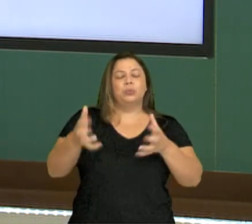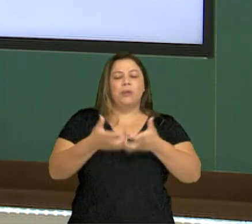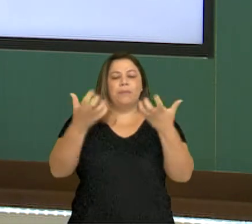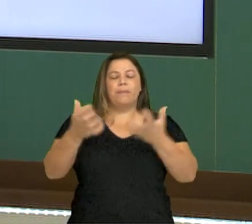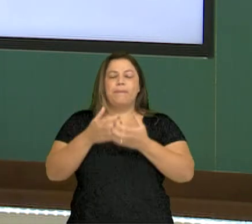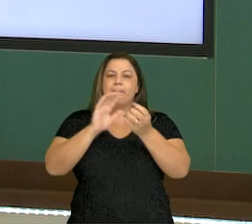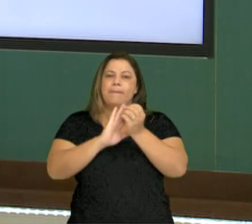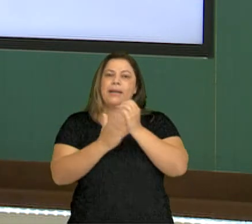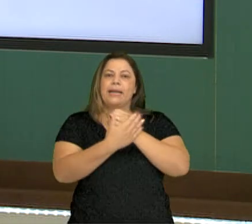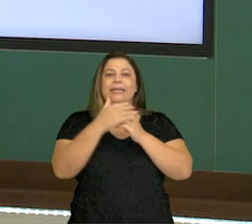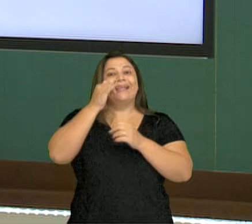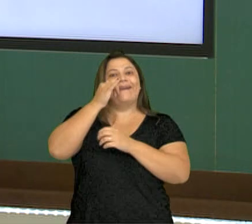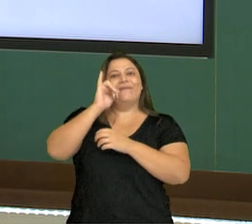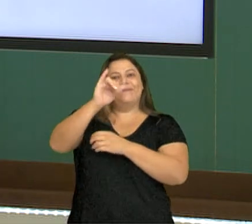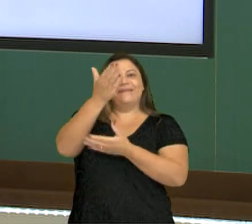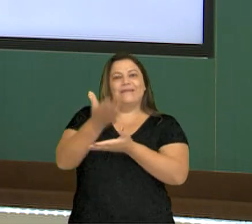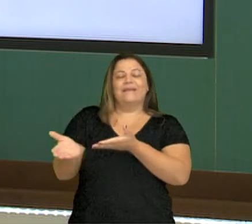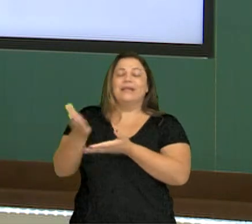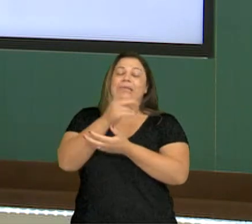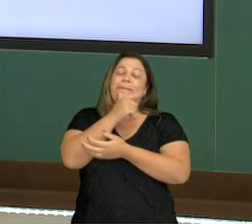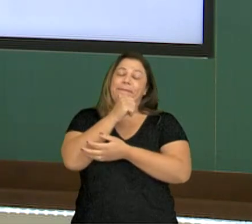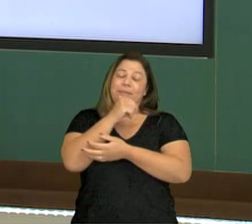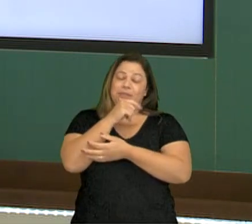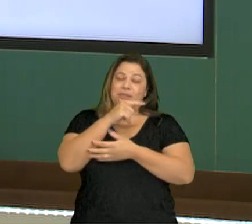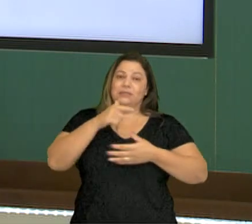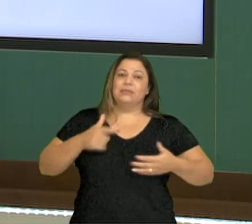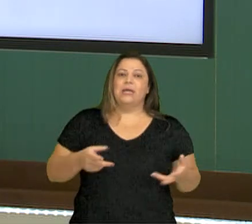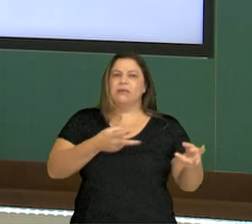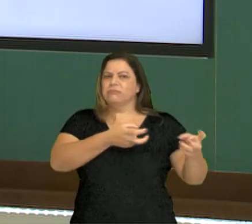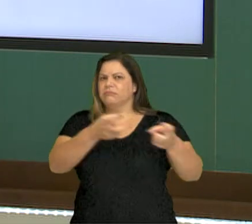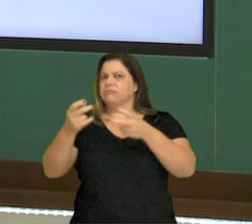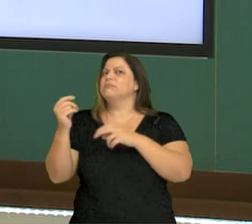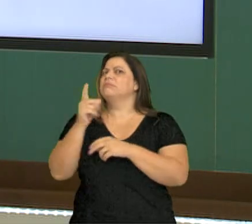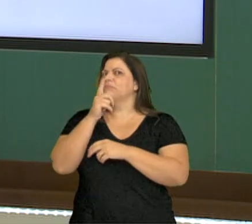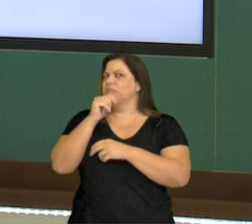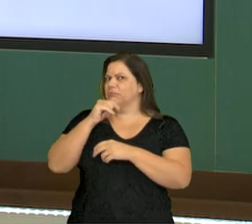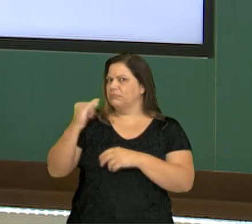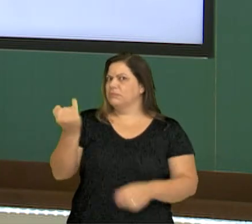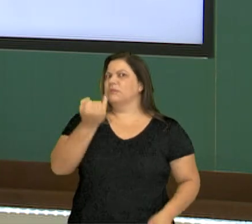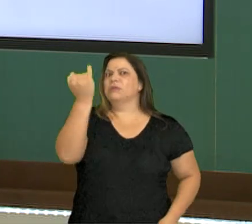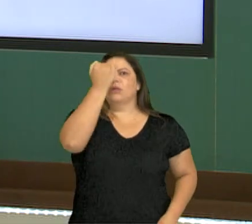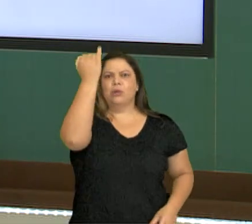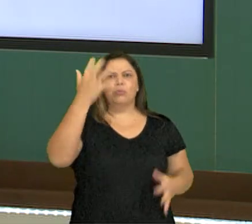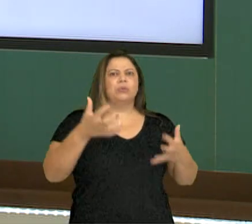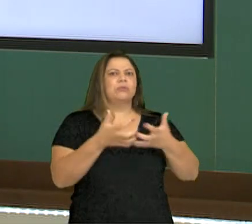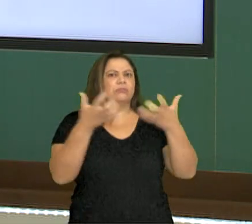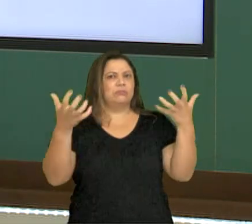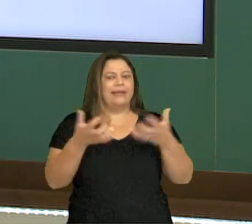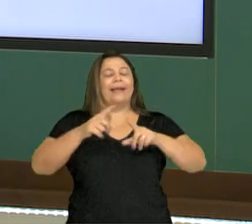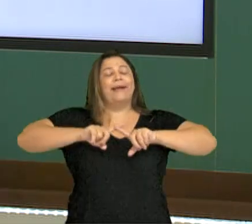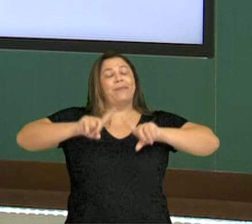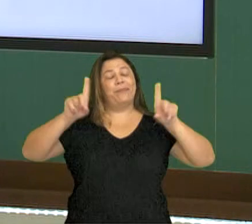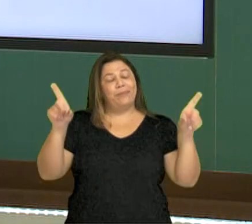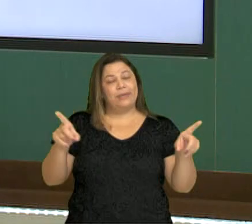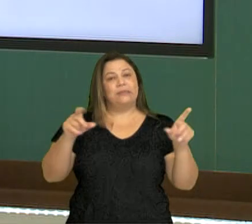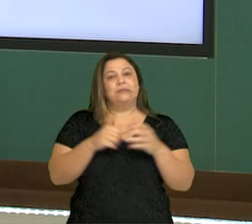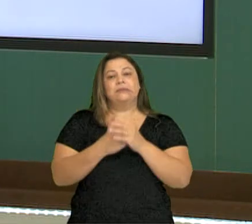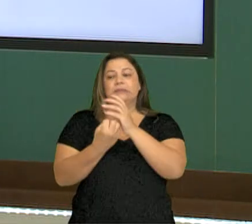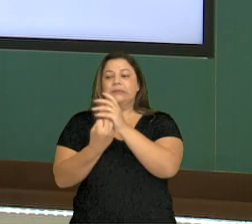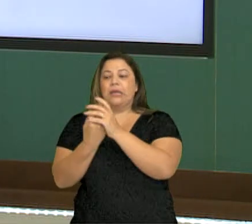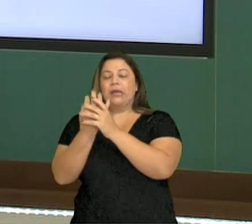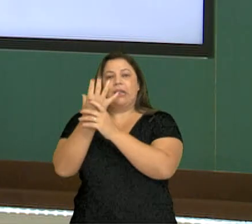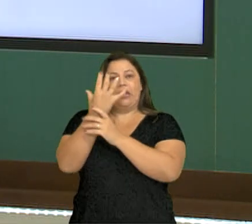A perda excessiva de água. Percebam que a água é muito importante para o vegetal. Só que, como a planta é fixa,